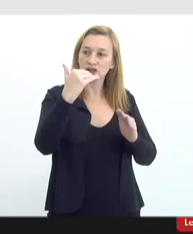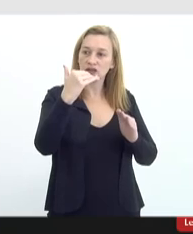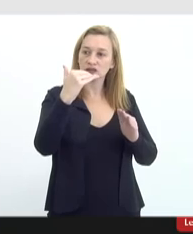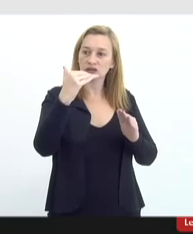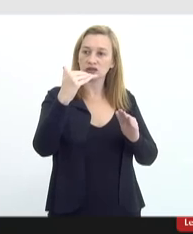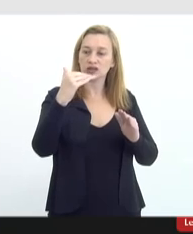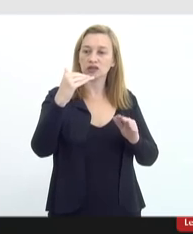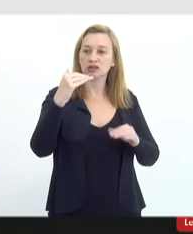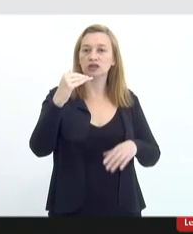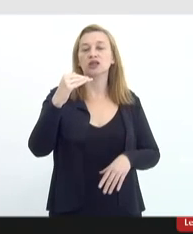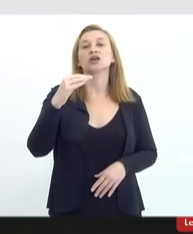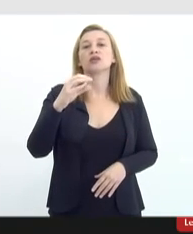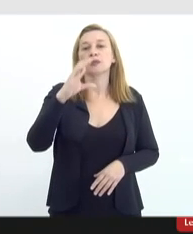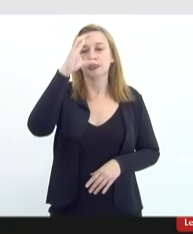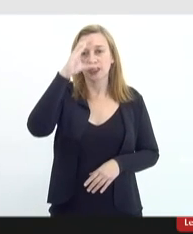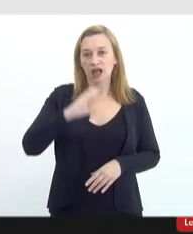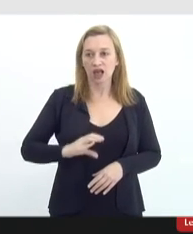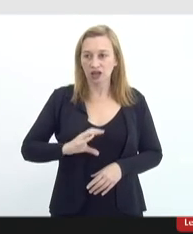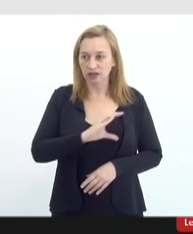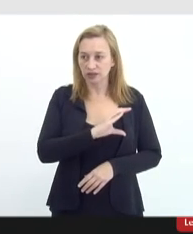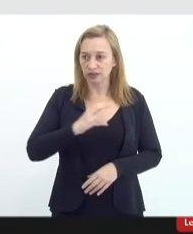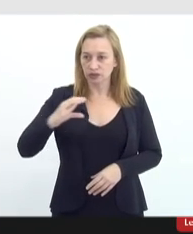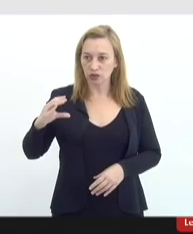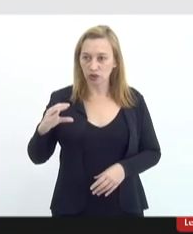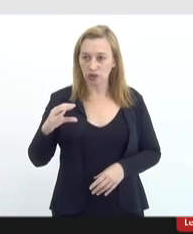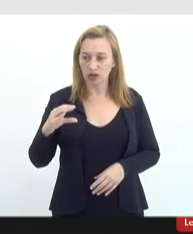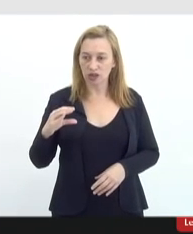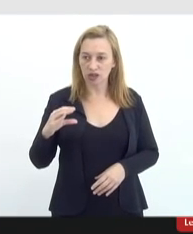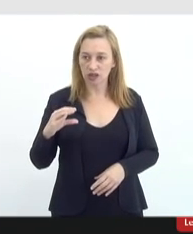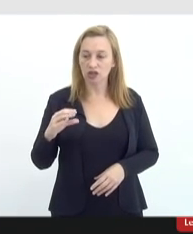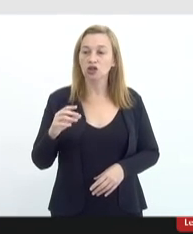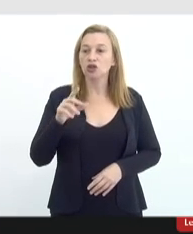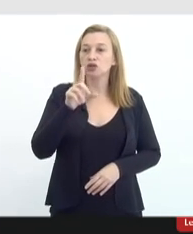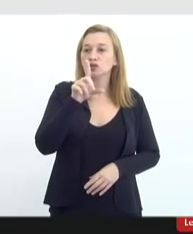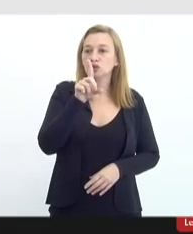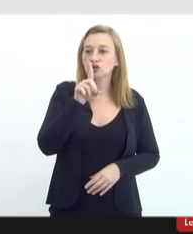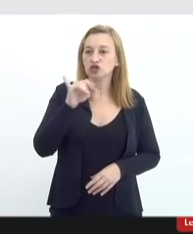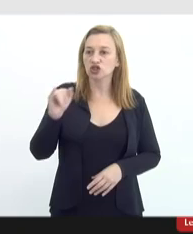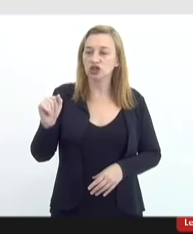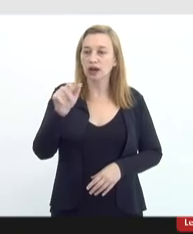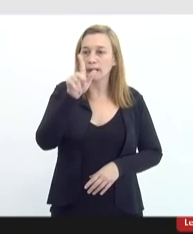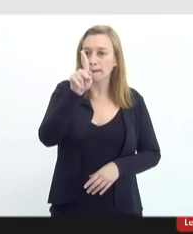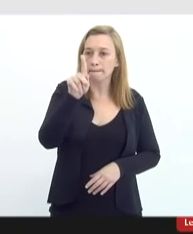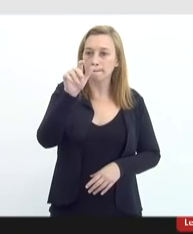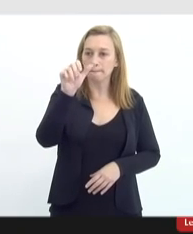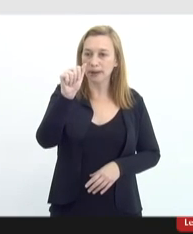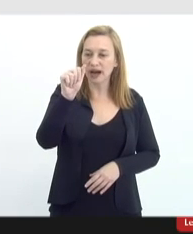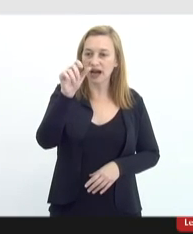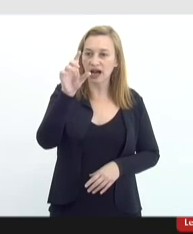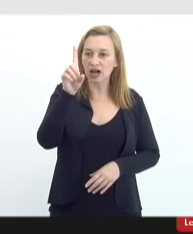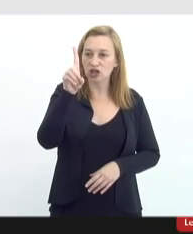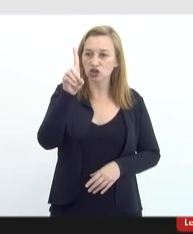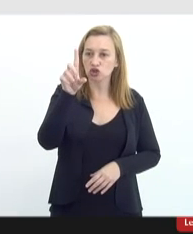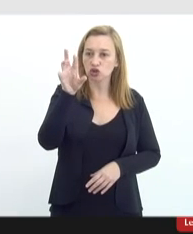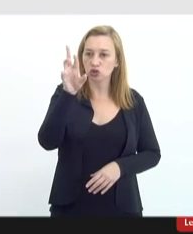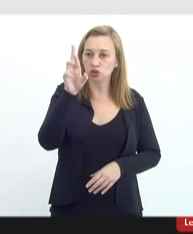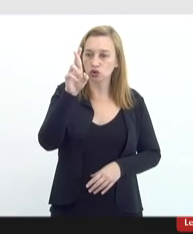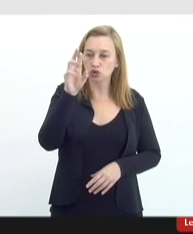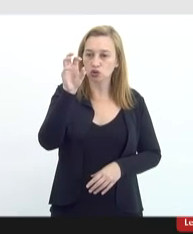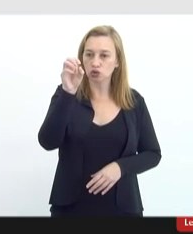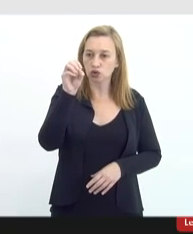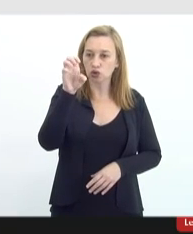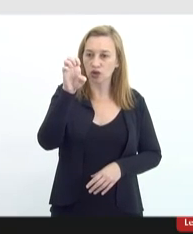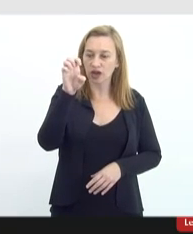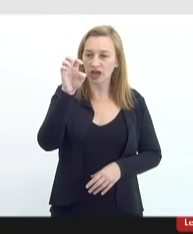católica, tá, que é no dia da padroeira do Brasil, que esse evento ele se transforma